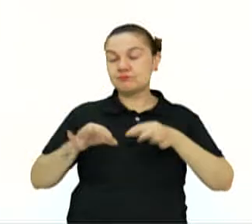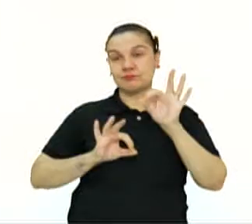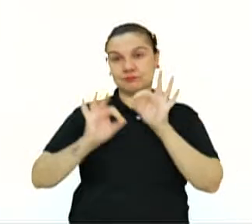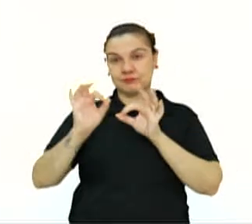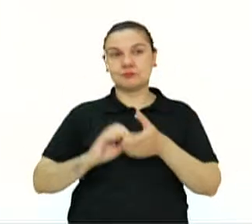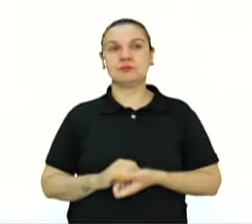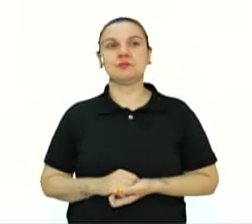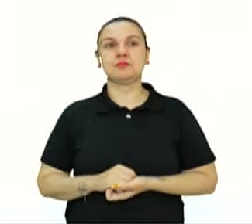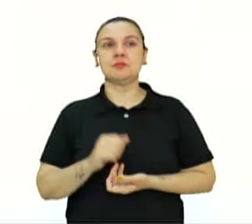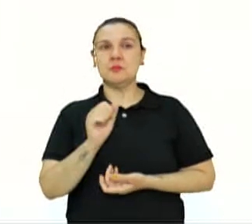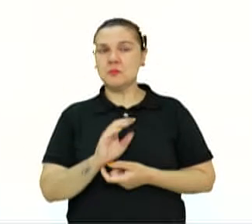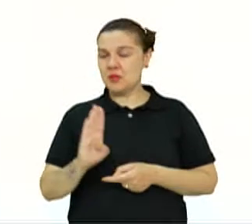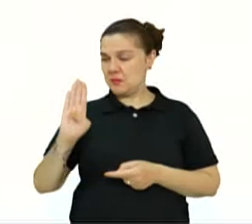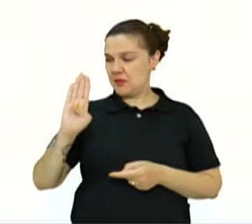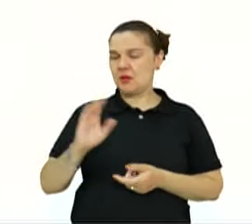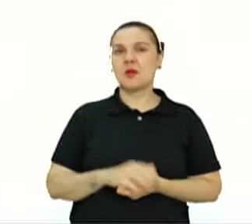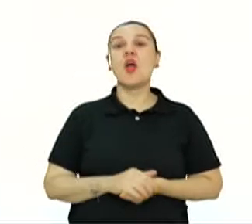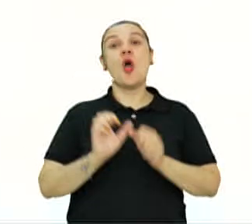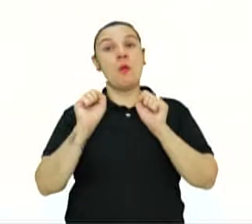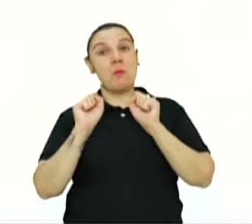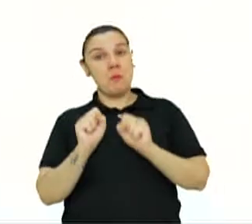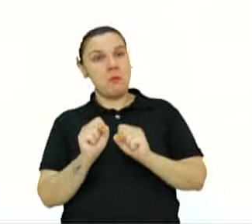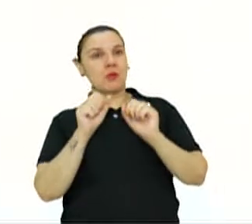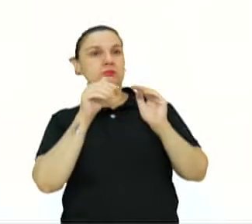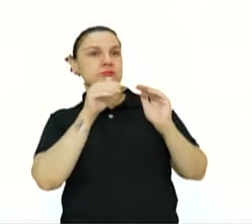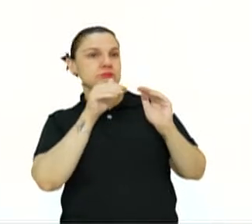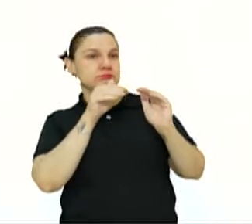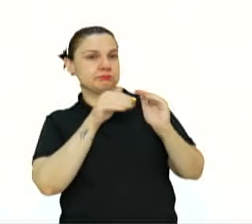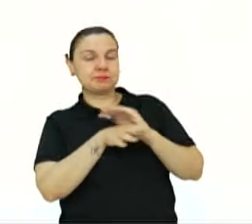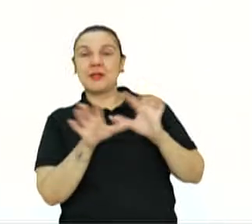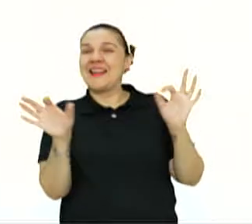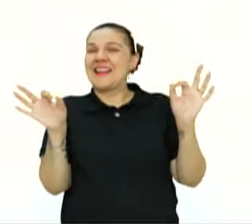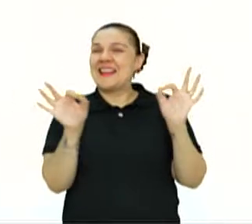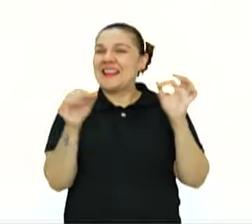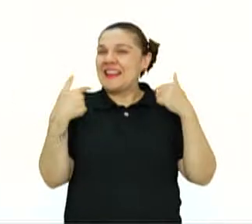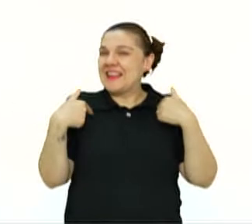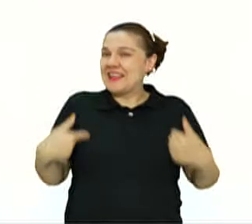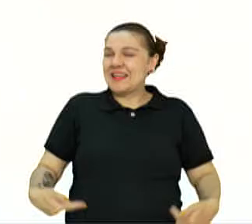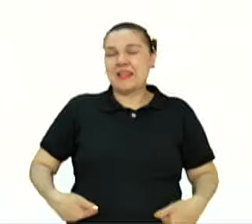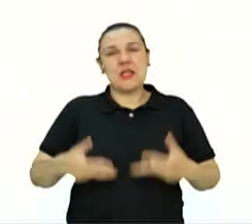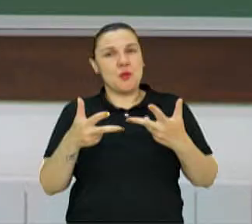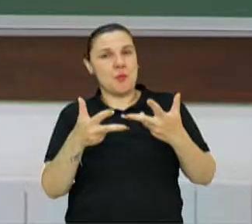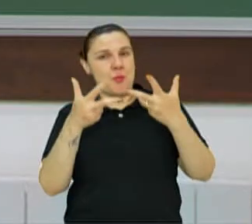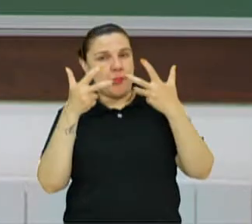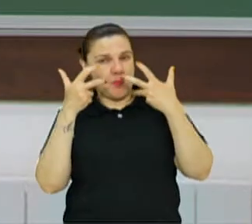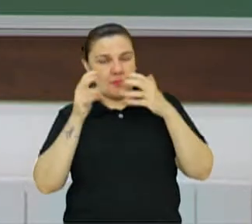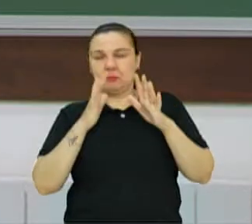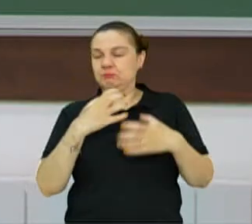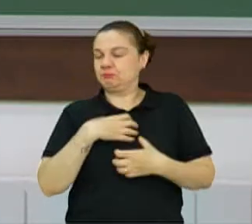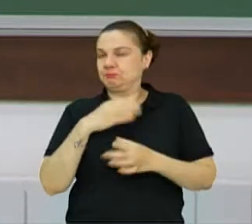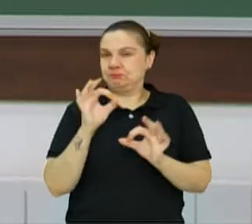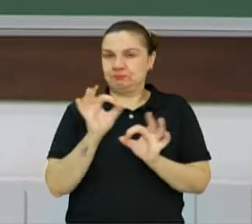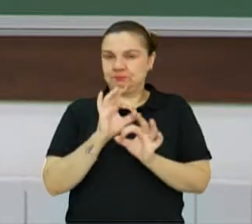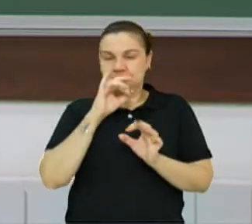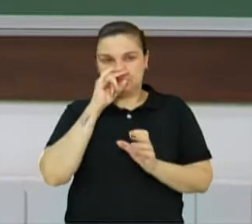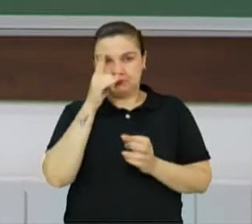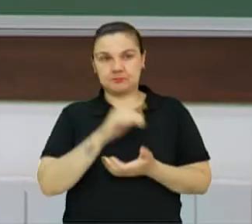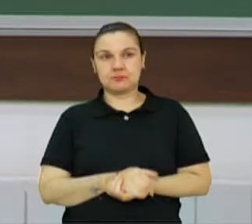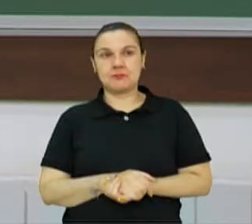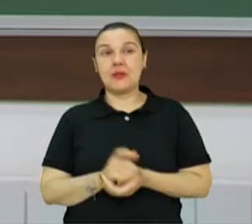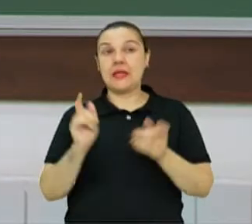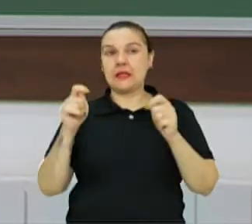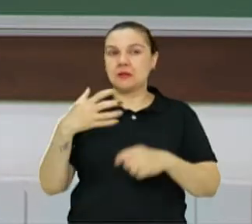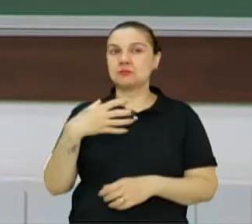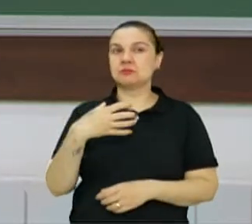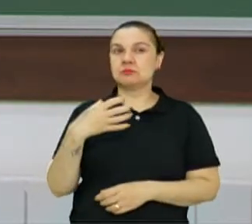erro. Na letra B, pode ficar um tempo sem manifestações clínicas, ou seja, sem sintomas, tá? Dando